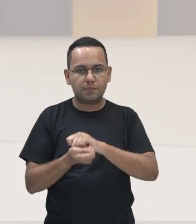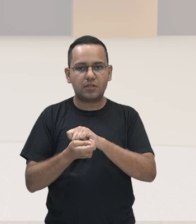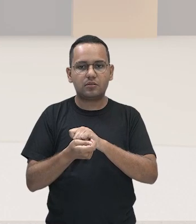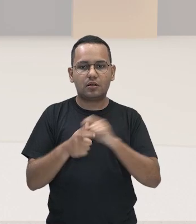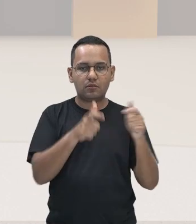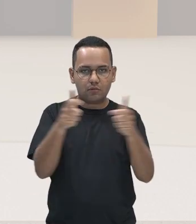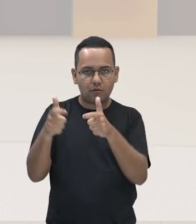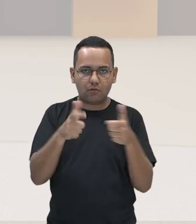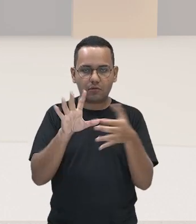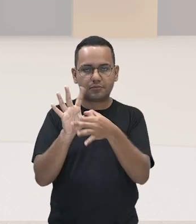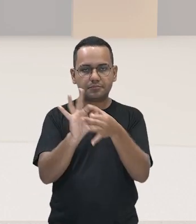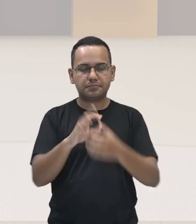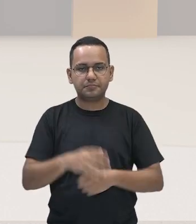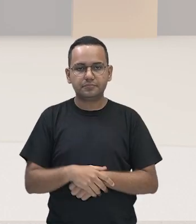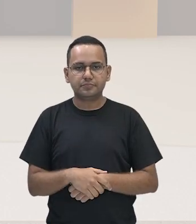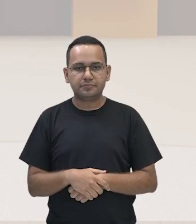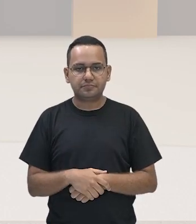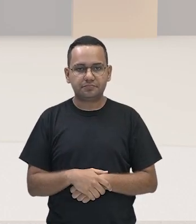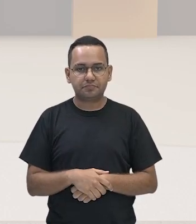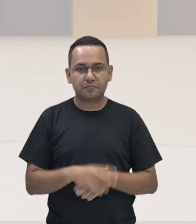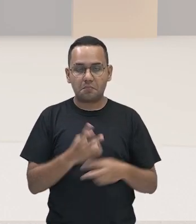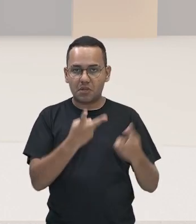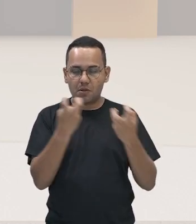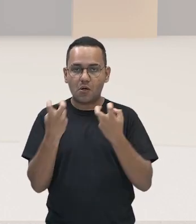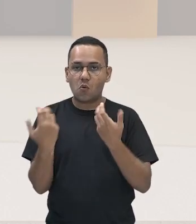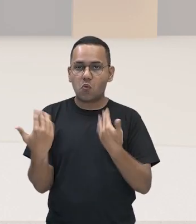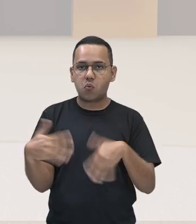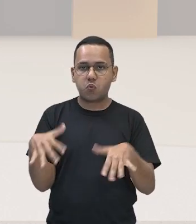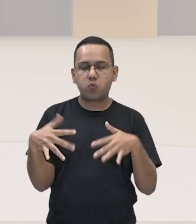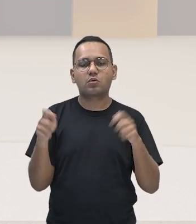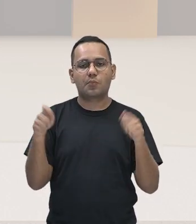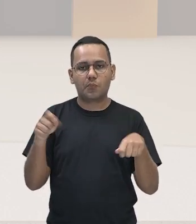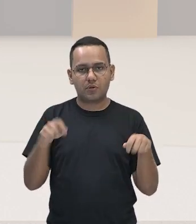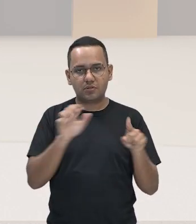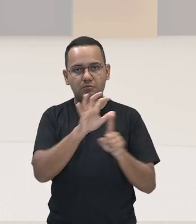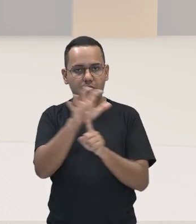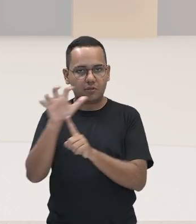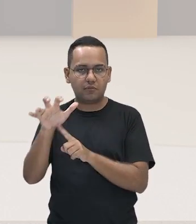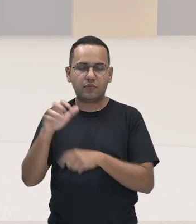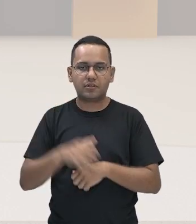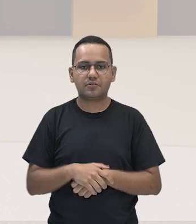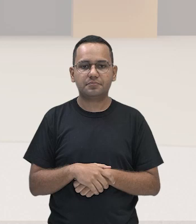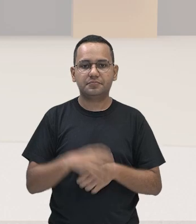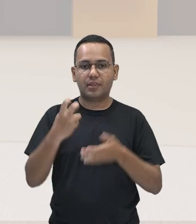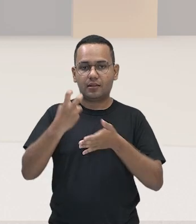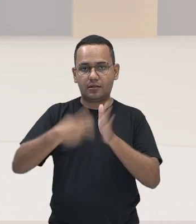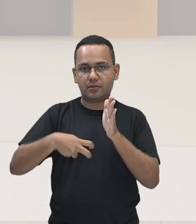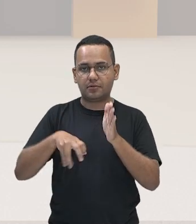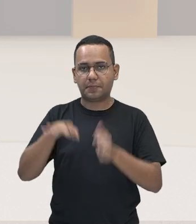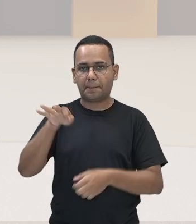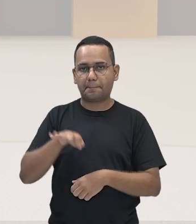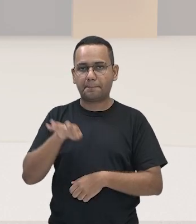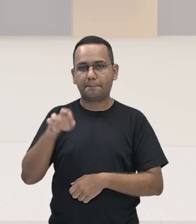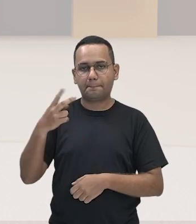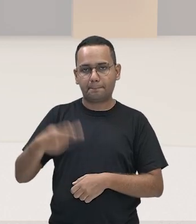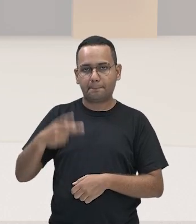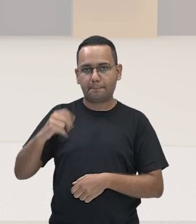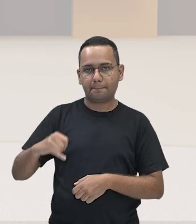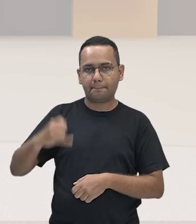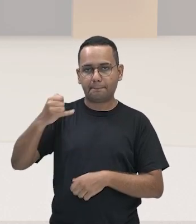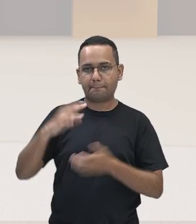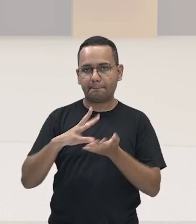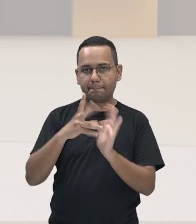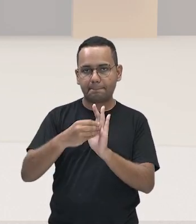gente viu aí que tem muita coisa aqui que pode influenciar ali nas taxas de juros aqui da nossa Amazônia.